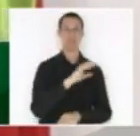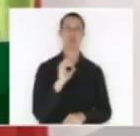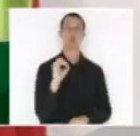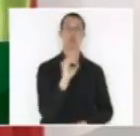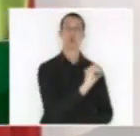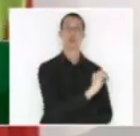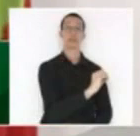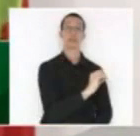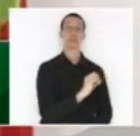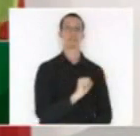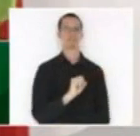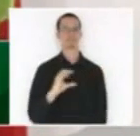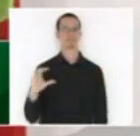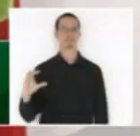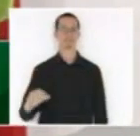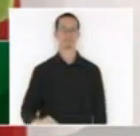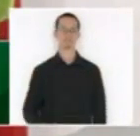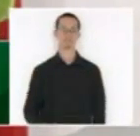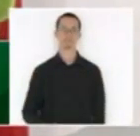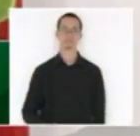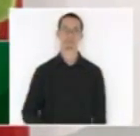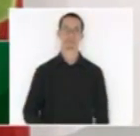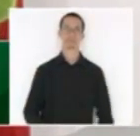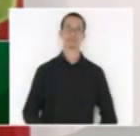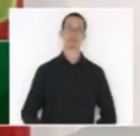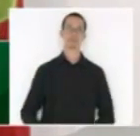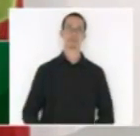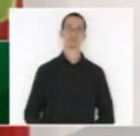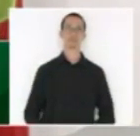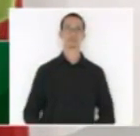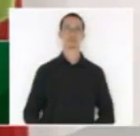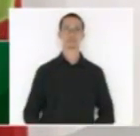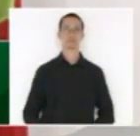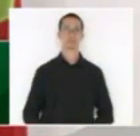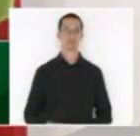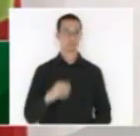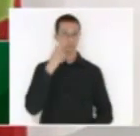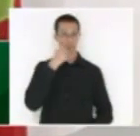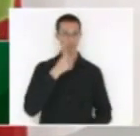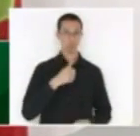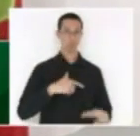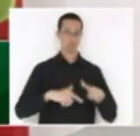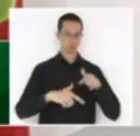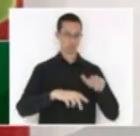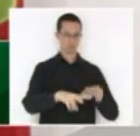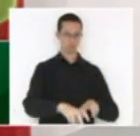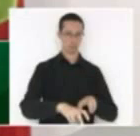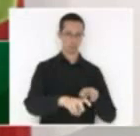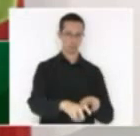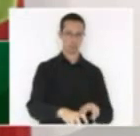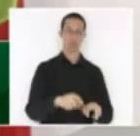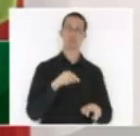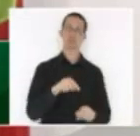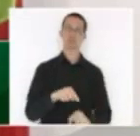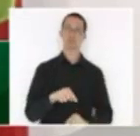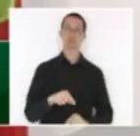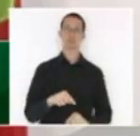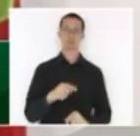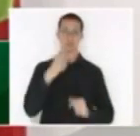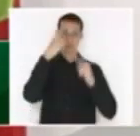Catarina. Deputado Padre Pedro. Das camponesas vítimas de violência,